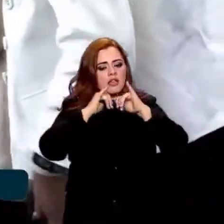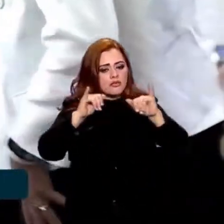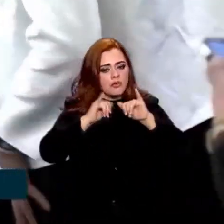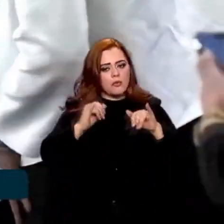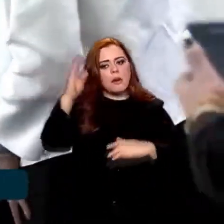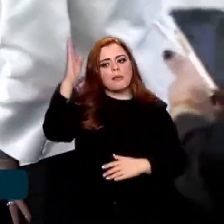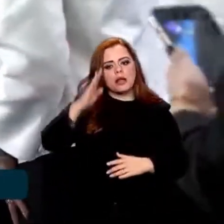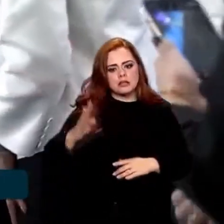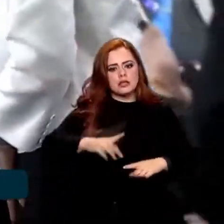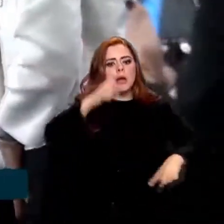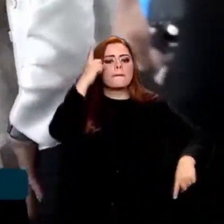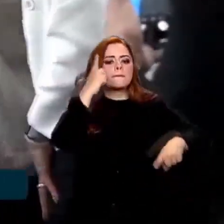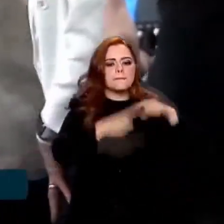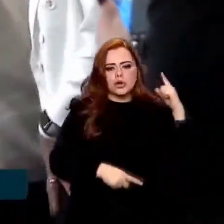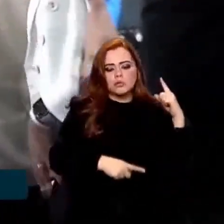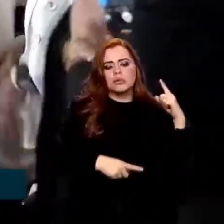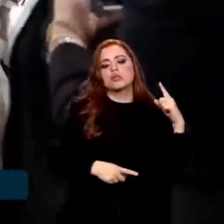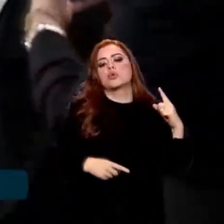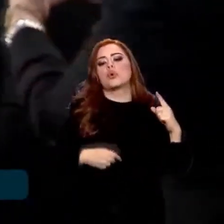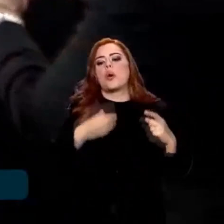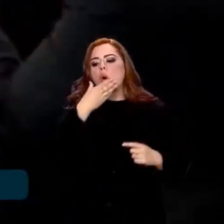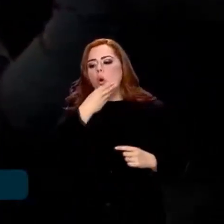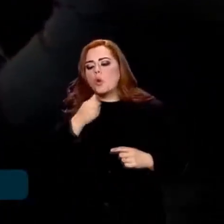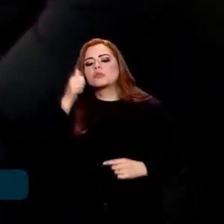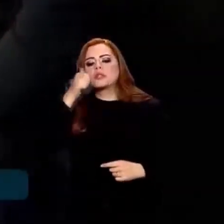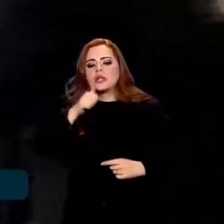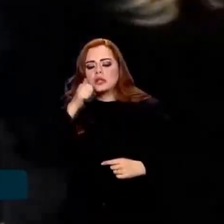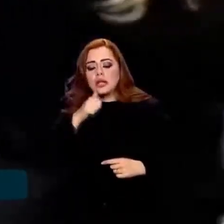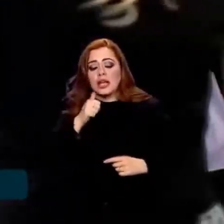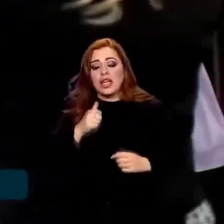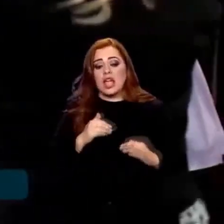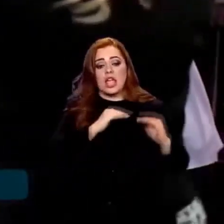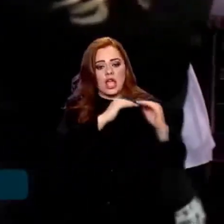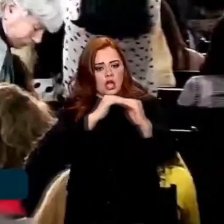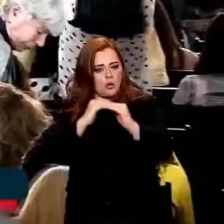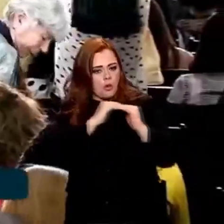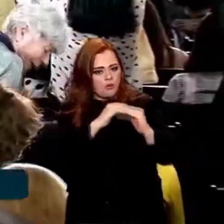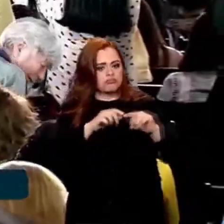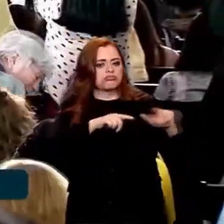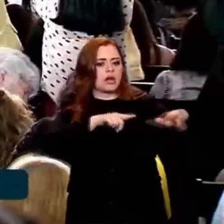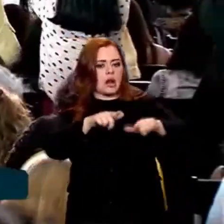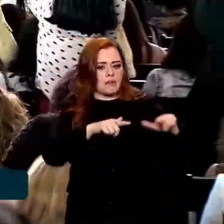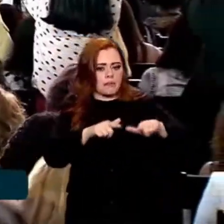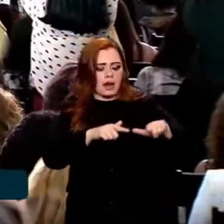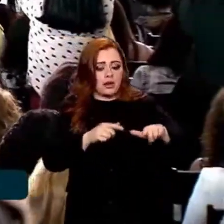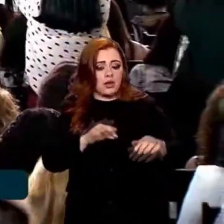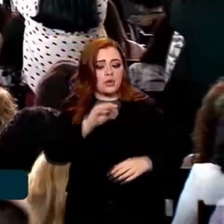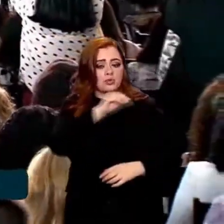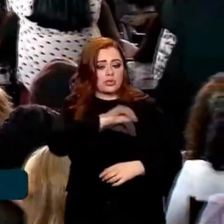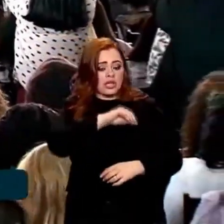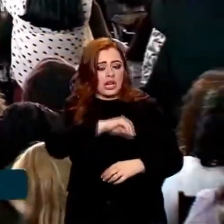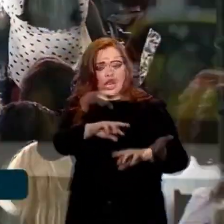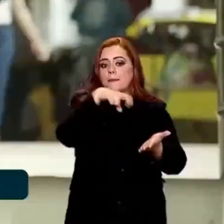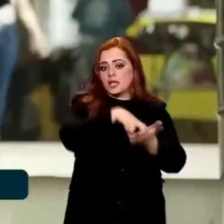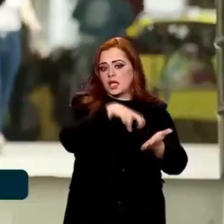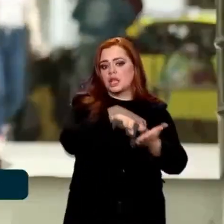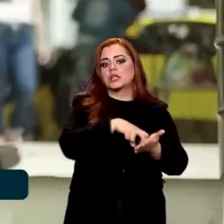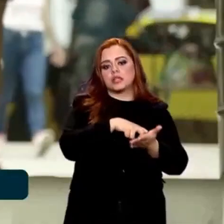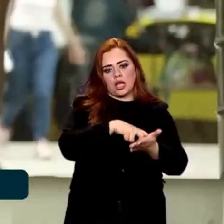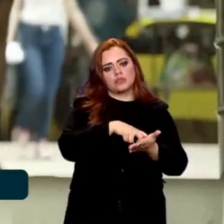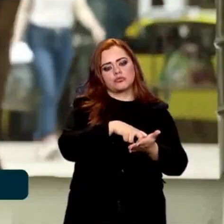geral apesar do importante avanço na fumação de políticas públicas do governo federal Beatriz